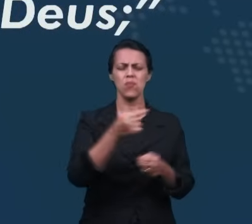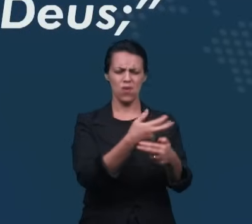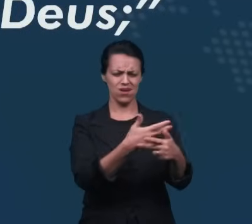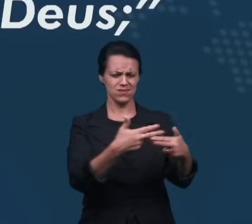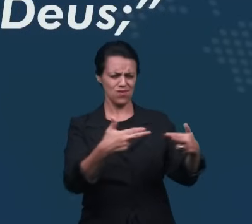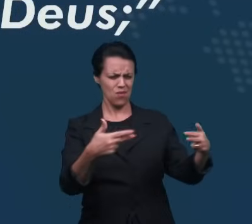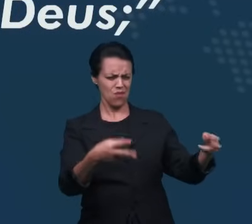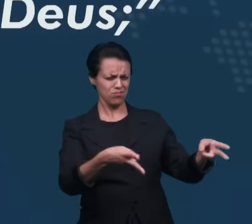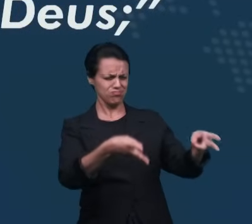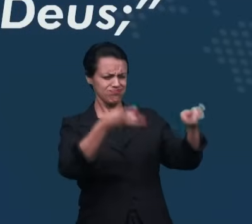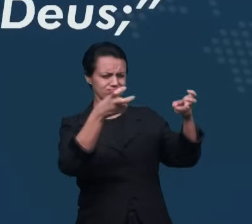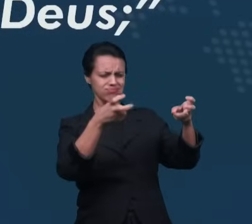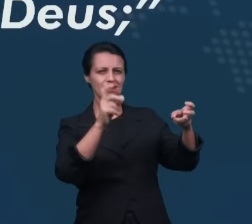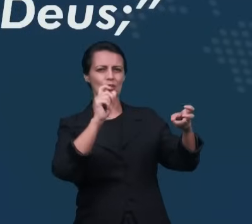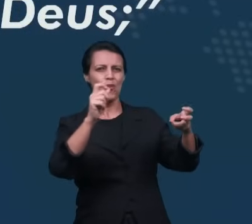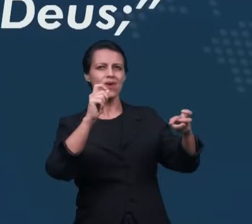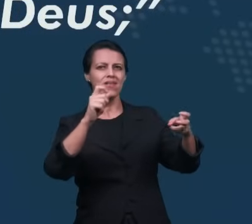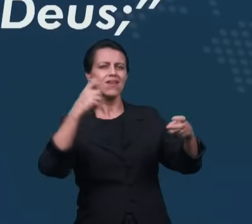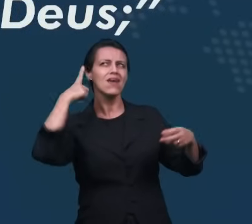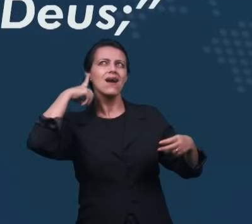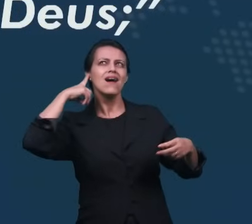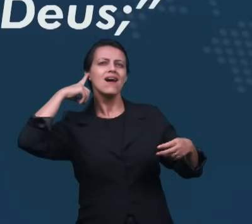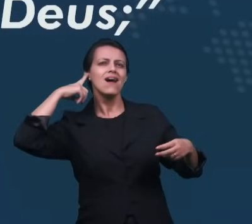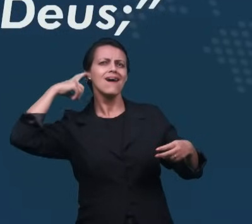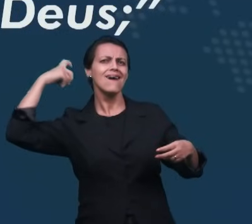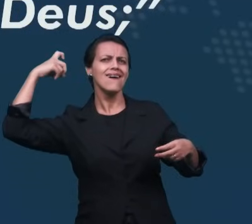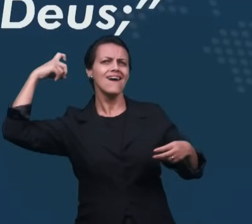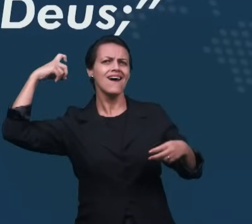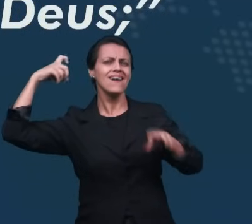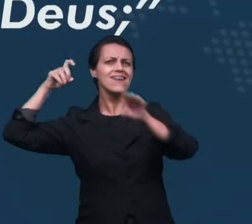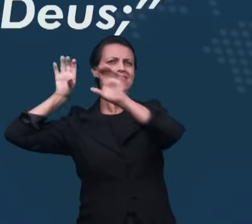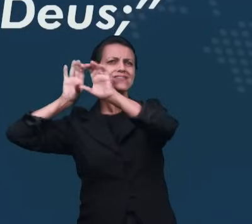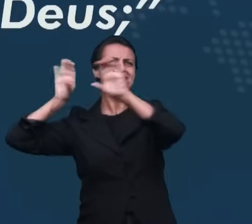coisas, ouvi no céu como que